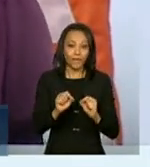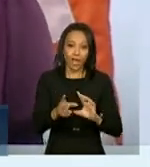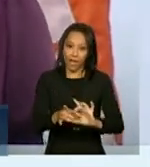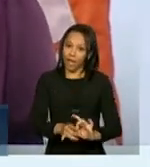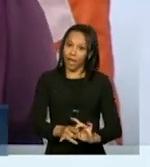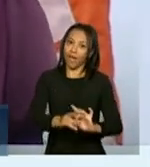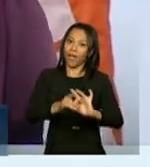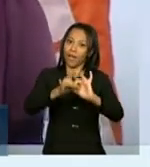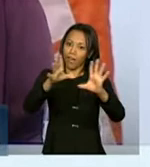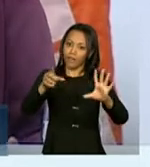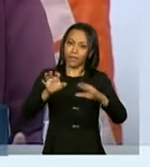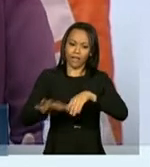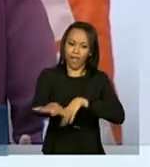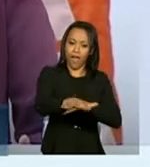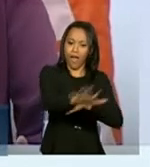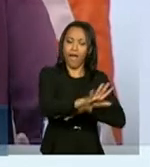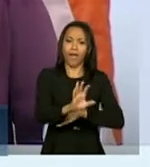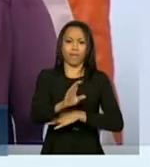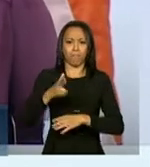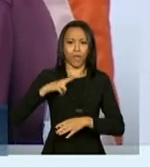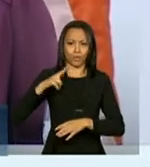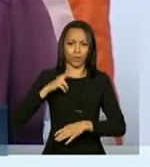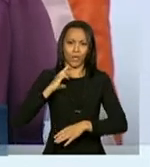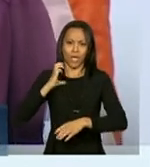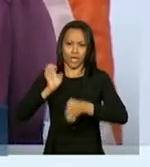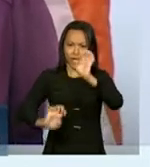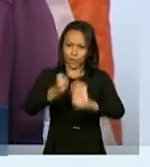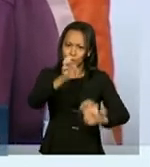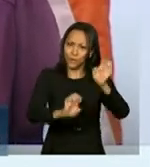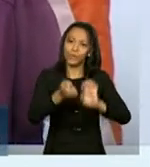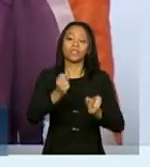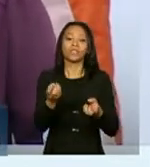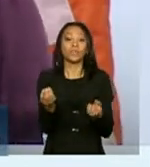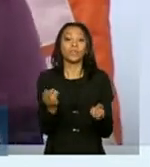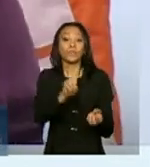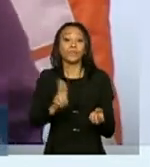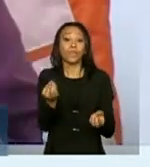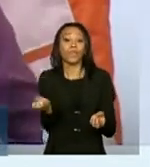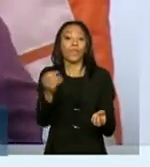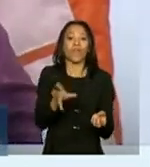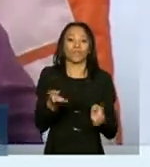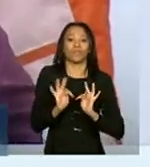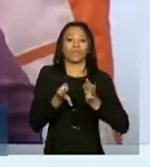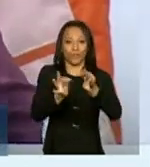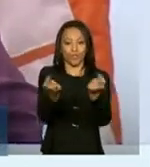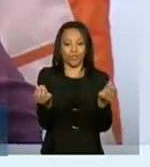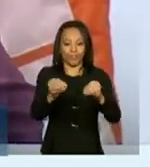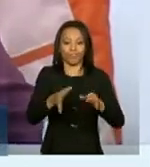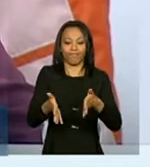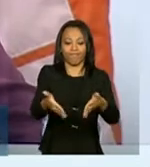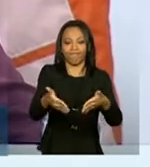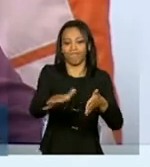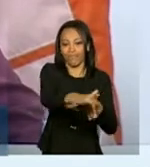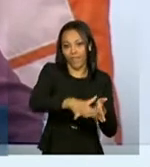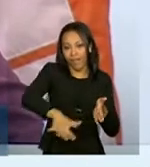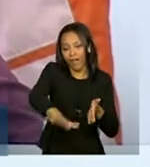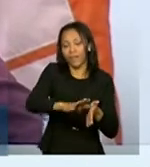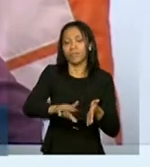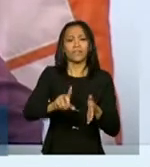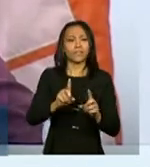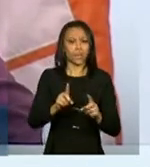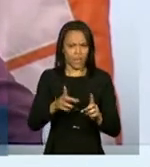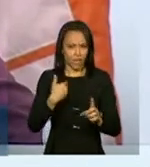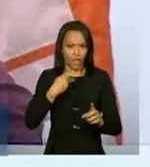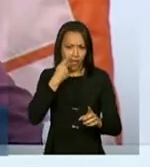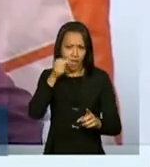privado em investir e em investir em inovação. não poderia deixar de falar de um dos